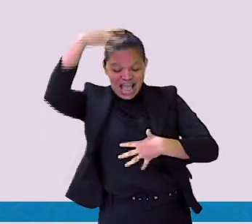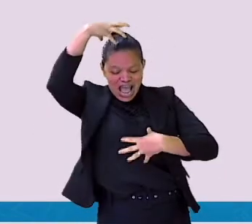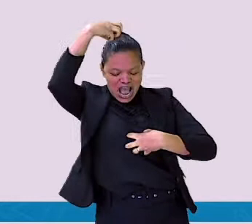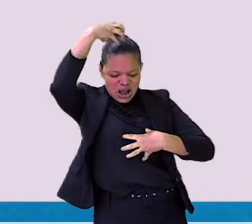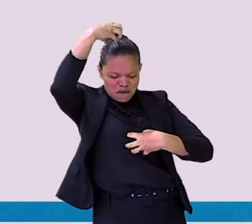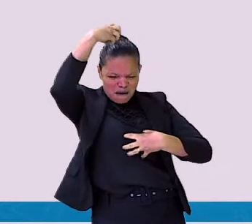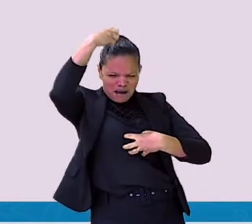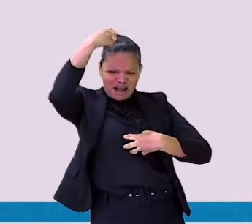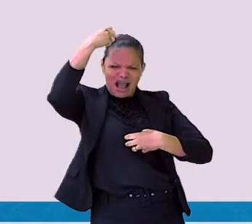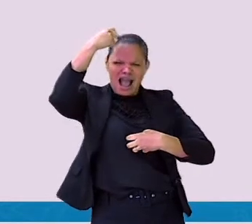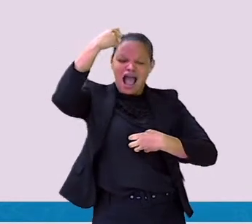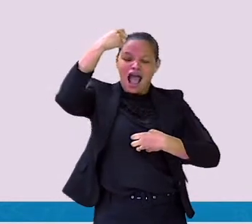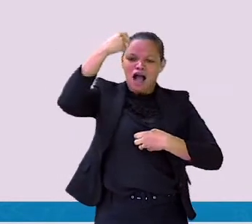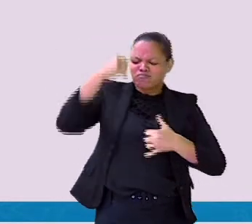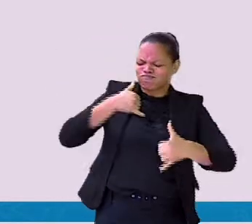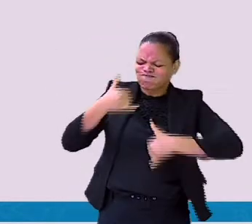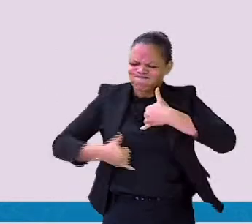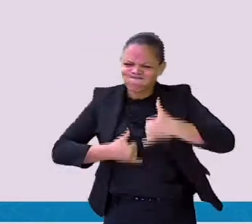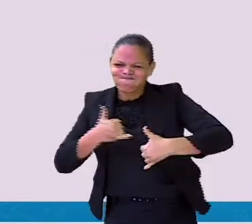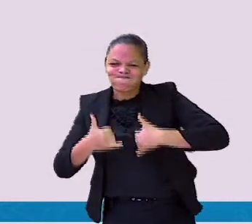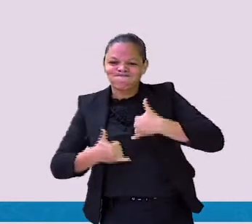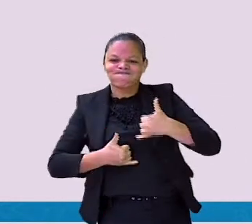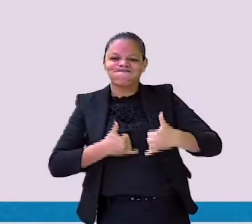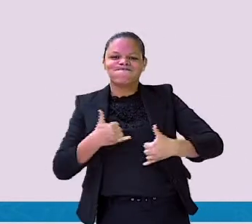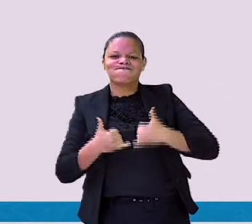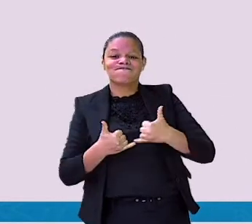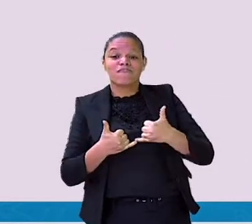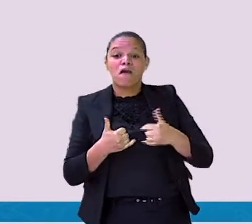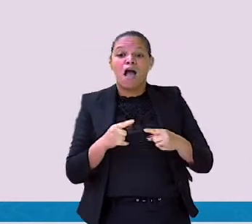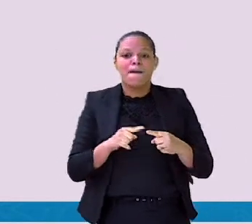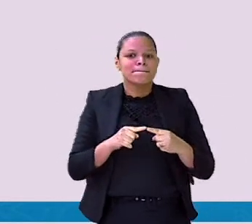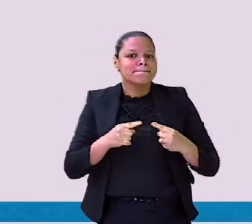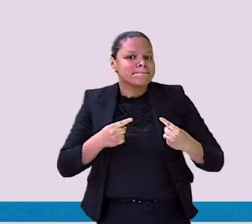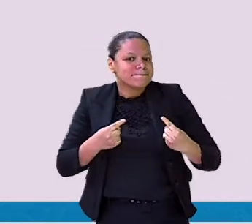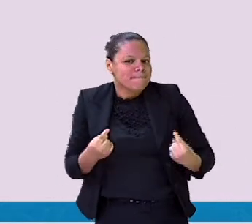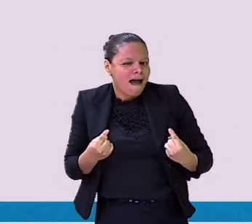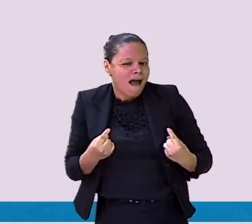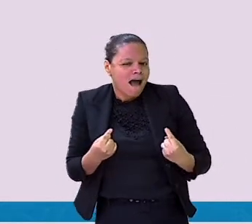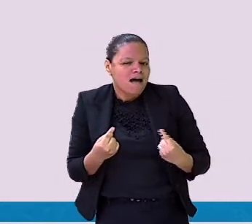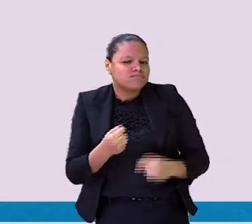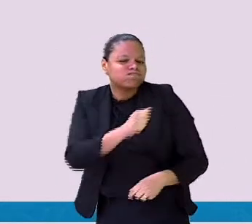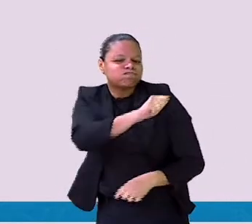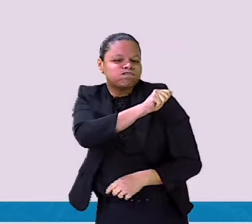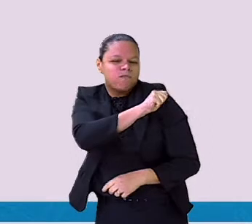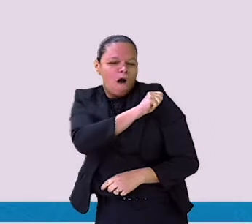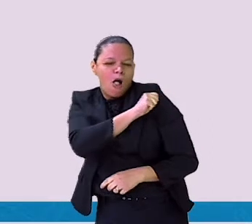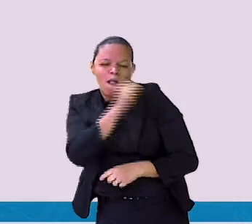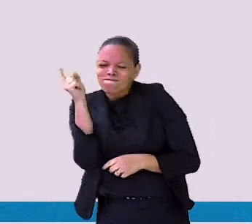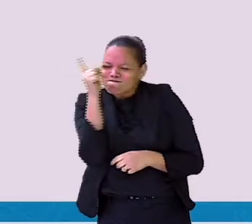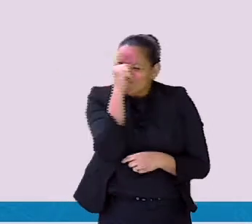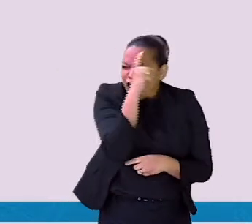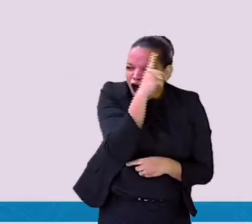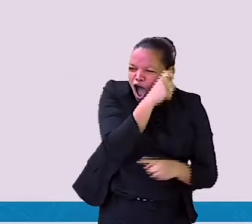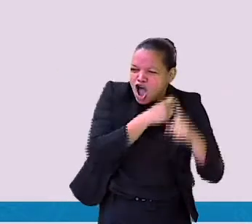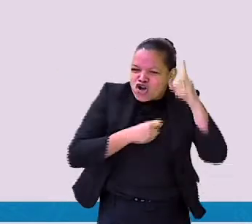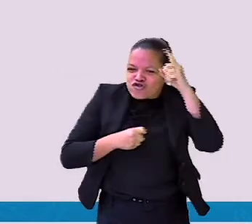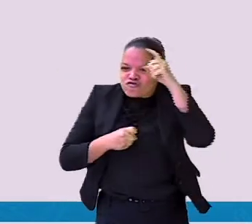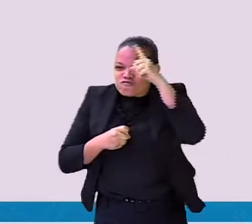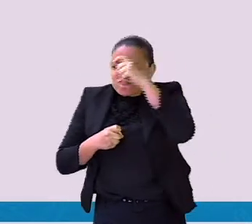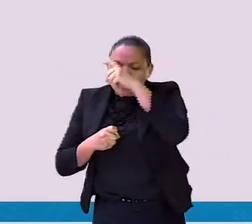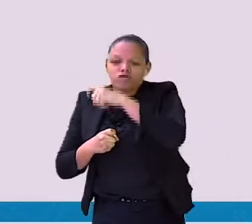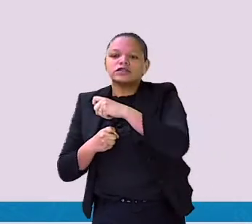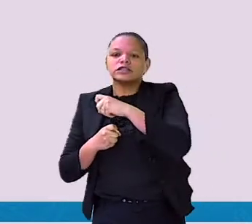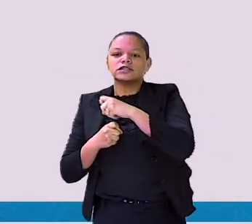mais trabalho é o vaidoso pavão. Ele não fica quieto na carteira, passeia o